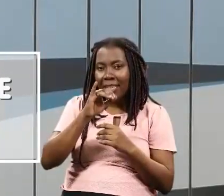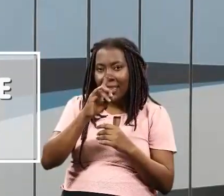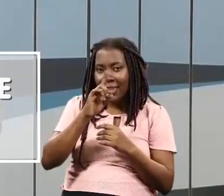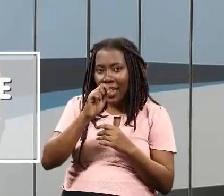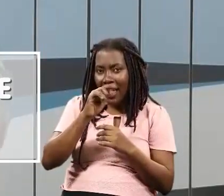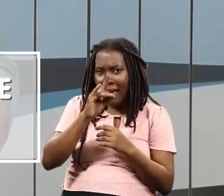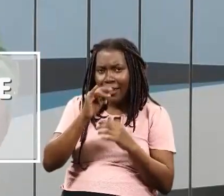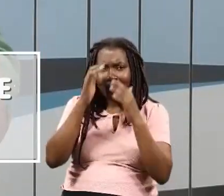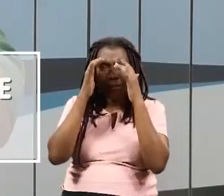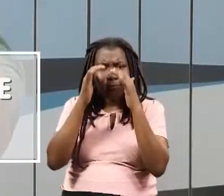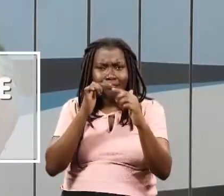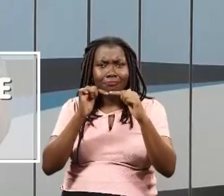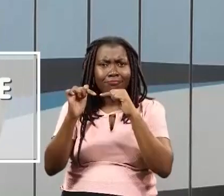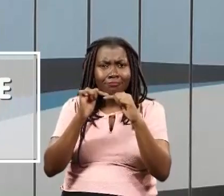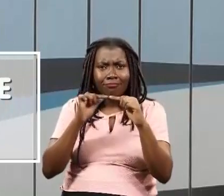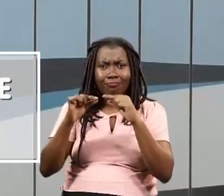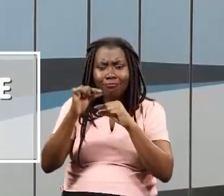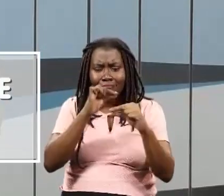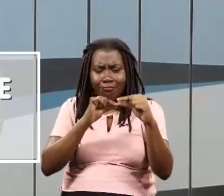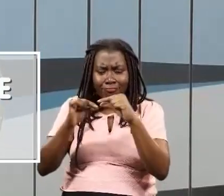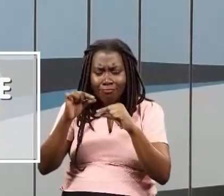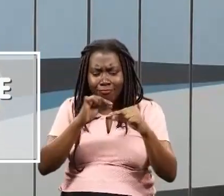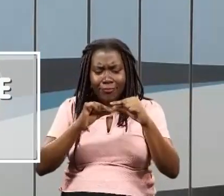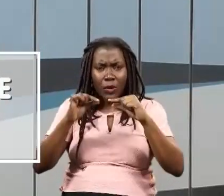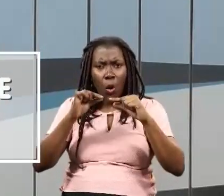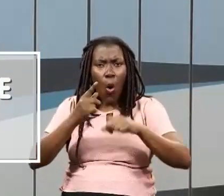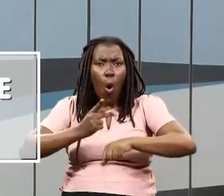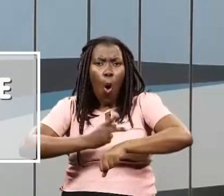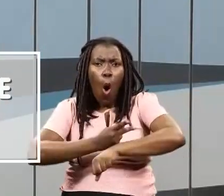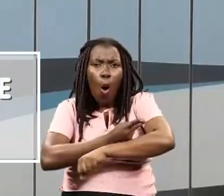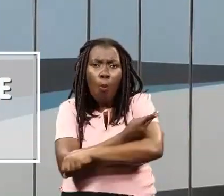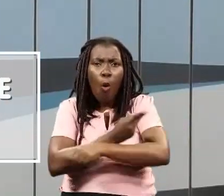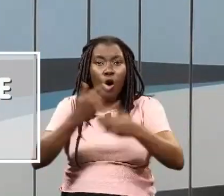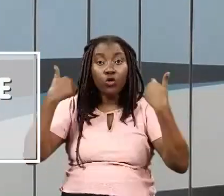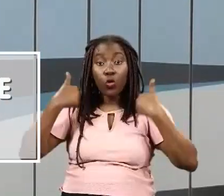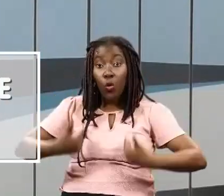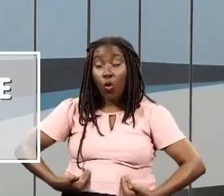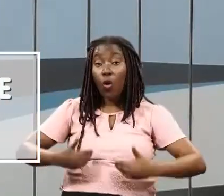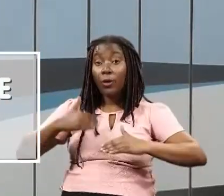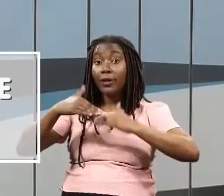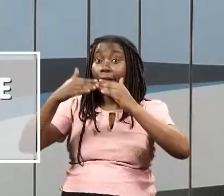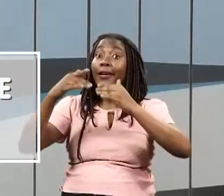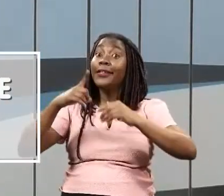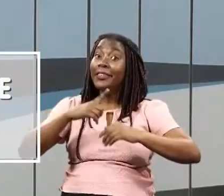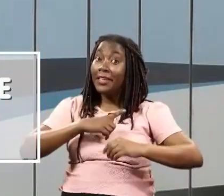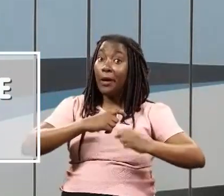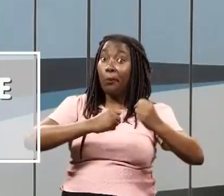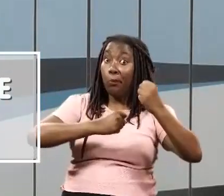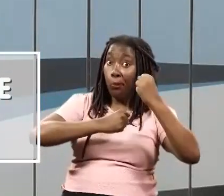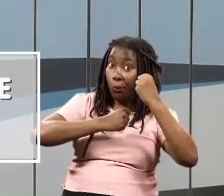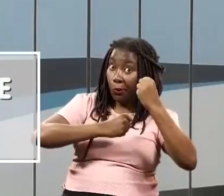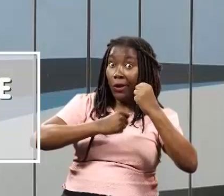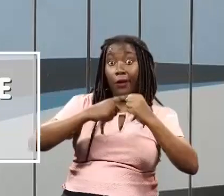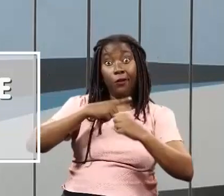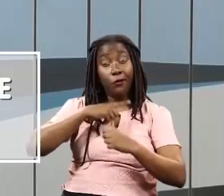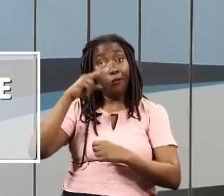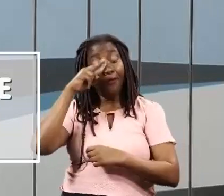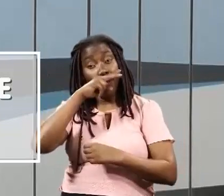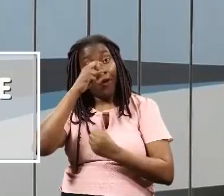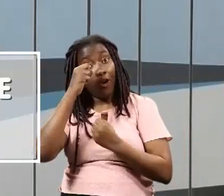então hormônios, o corpo está se desenvolvendo e a gente tem potências e tem uma grande potência do outro lado que é o